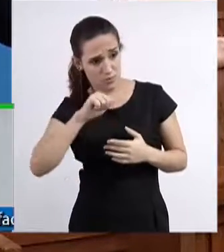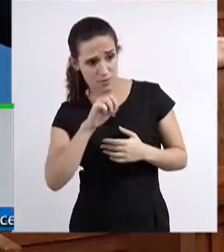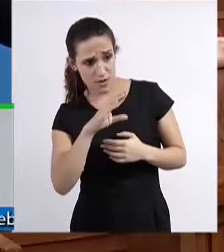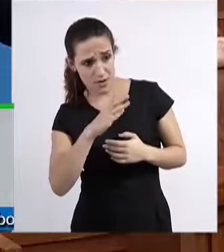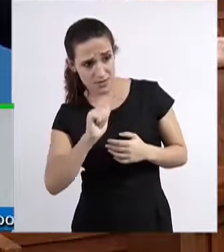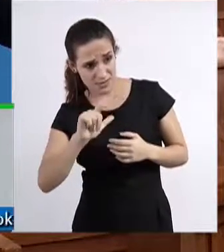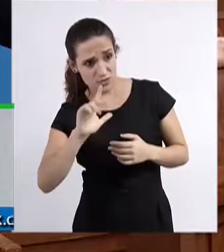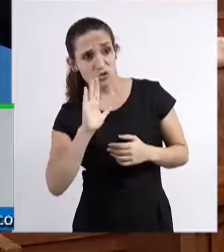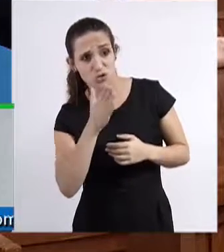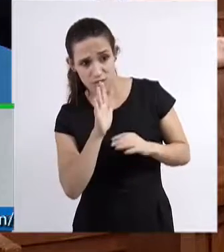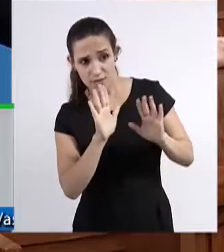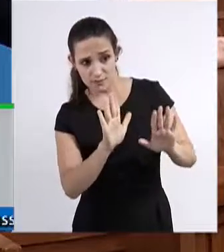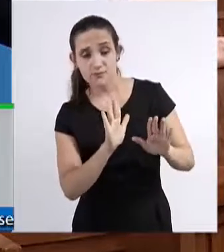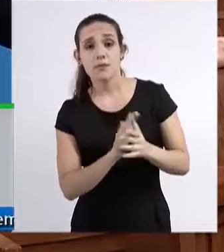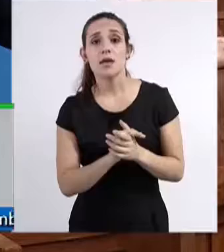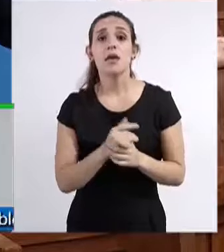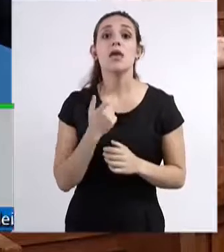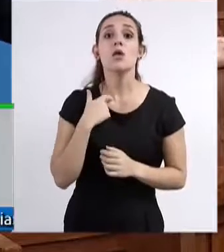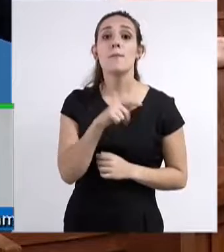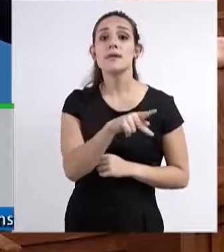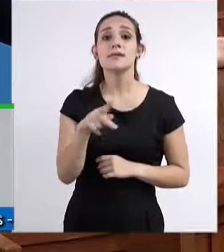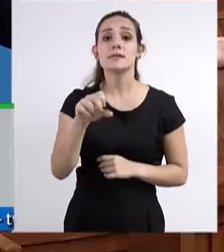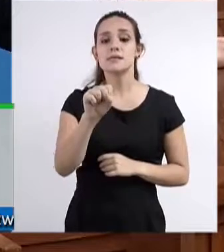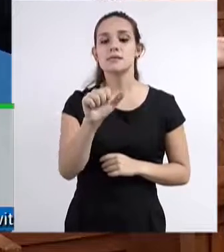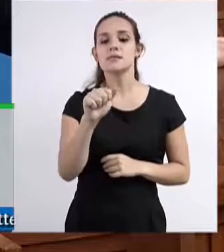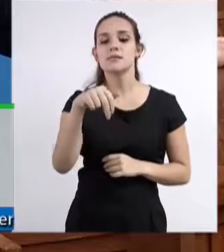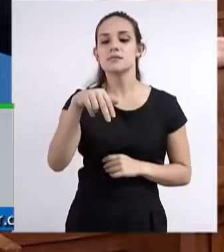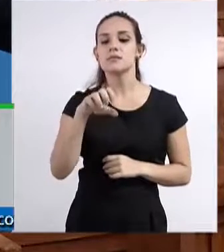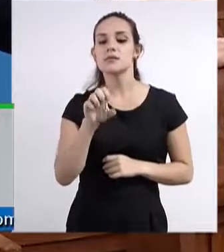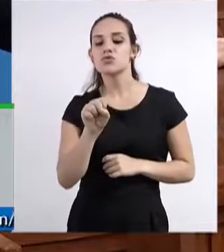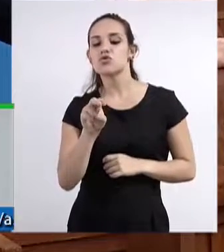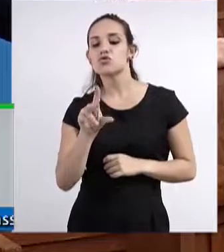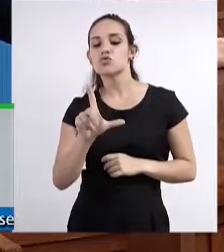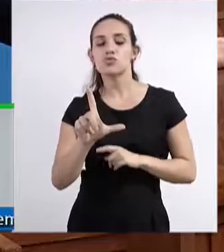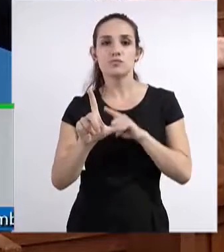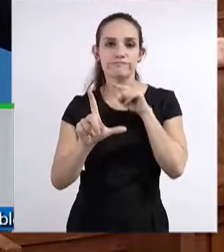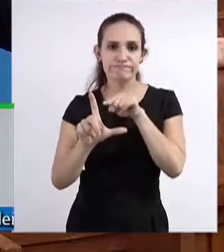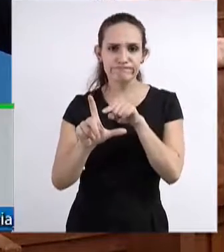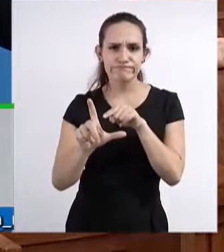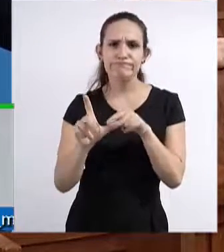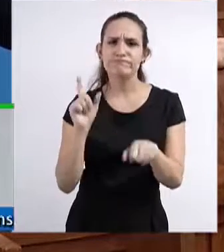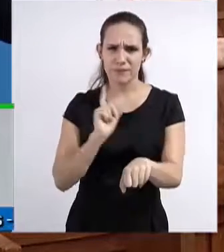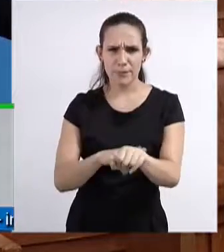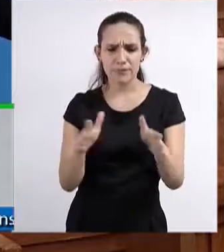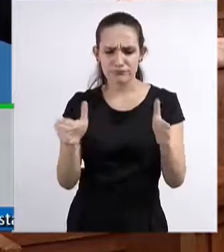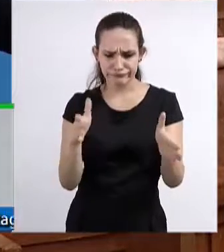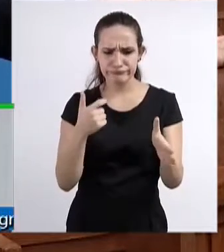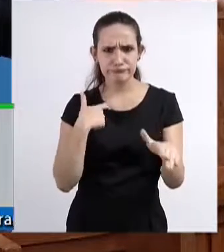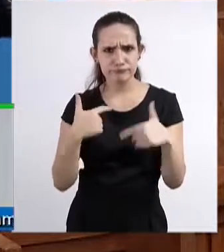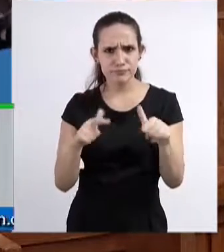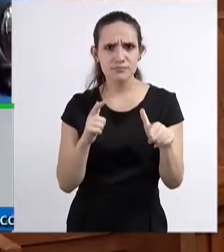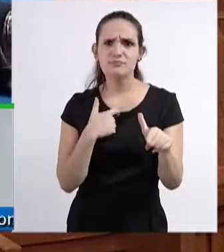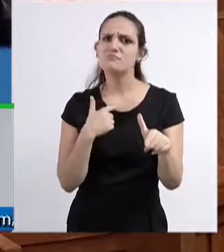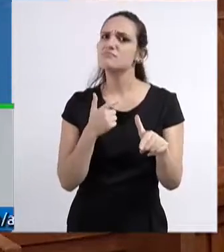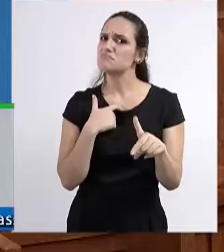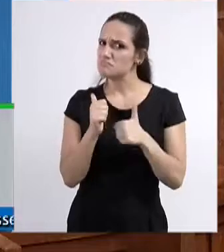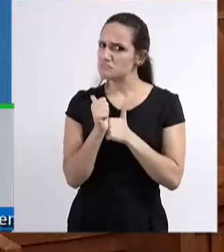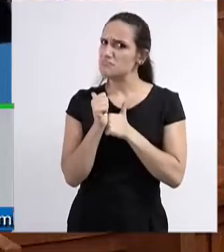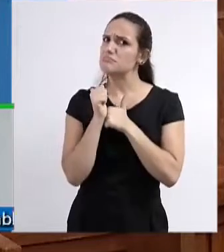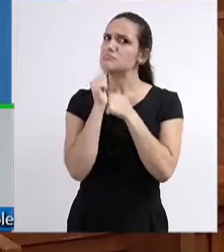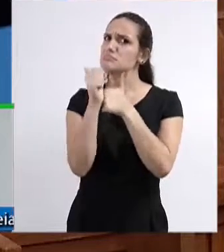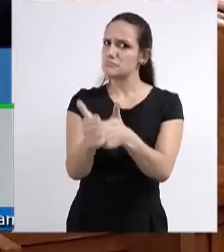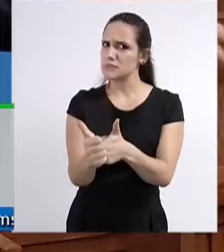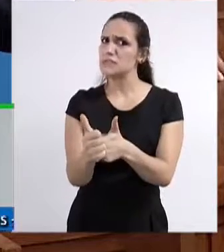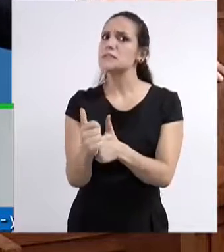Vossa Excelência. Eu fui presidente da Sanesul e durante esse período eu pude conviver com o grave